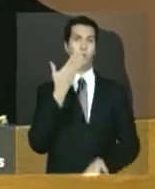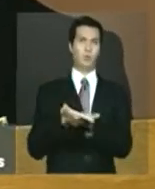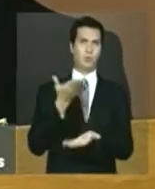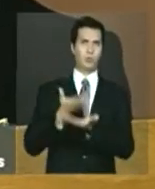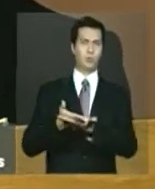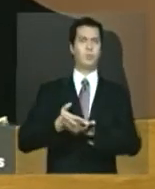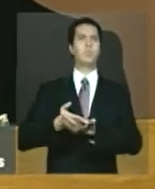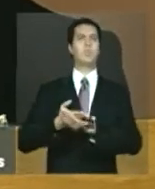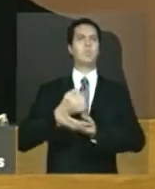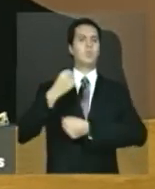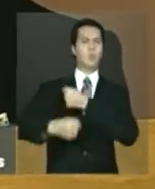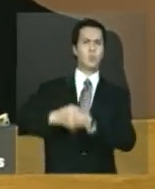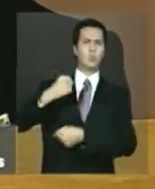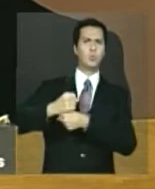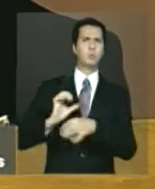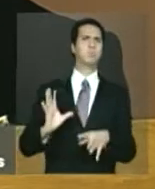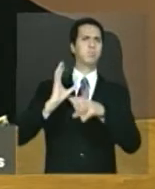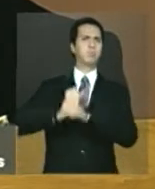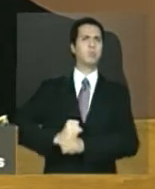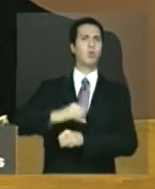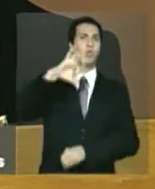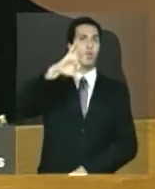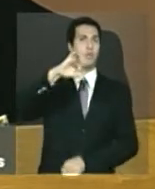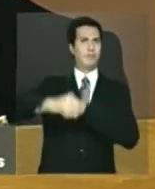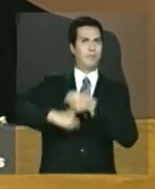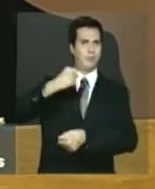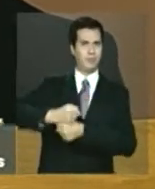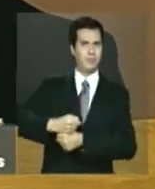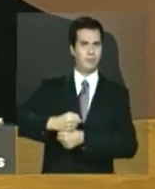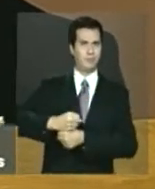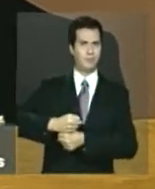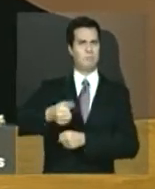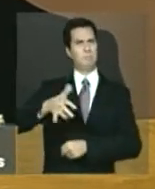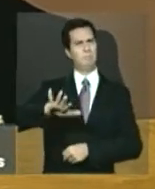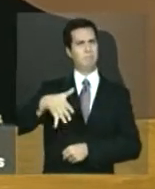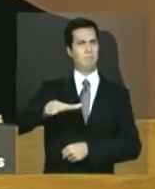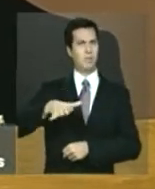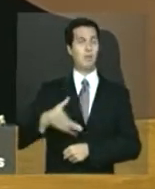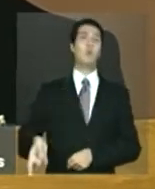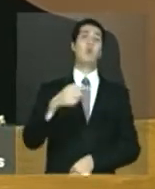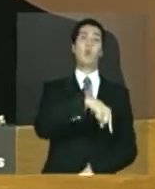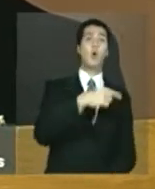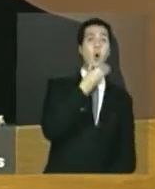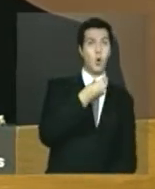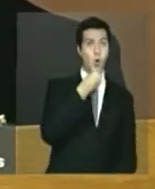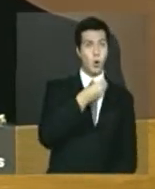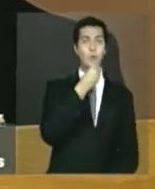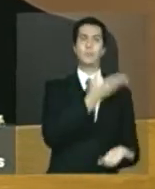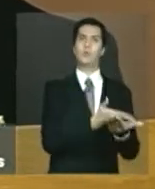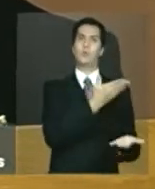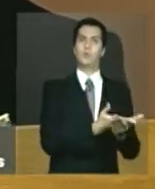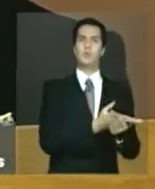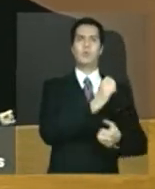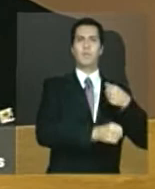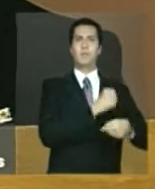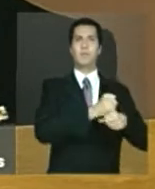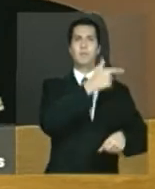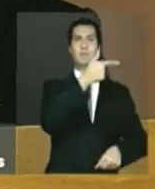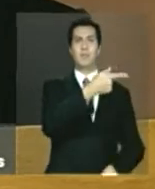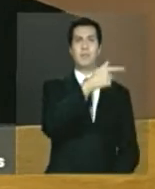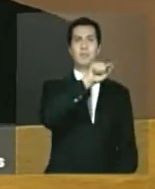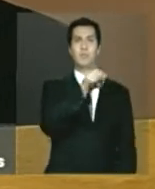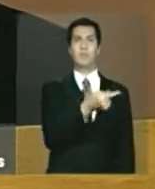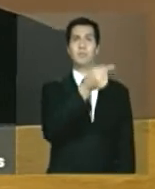ocupadas era de 9 anos pelo menos contra 7.7 dos homens